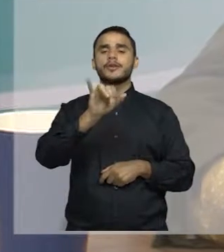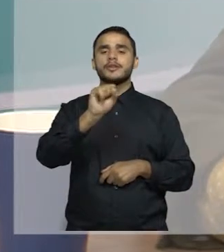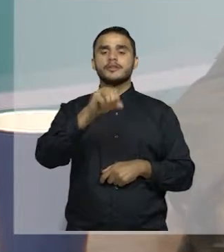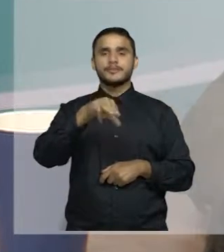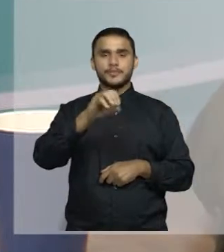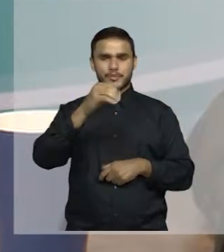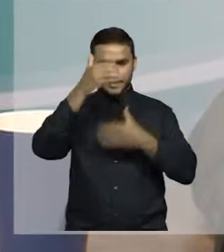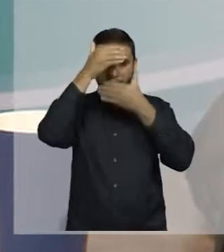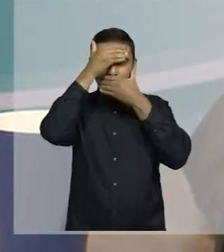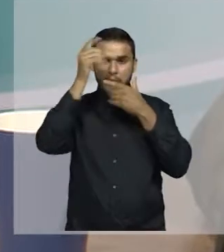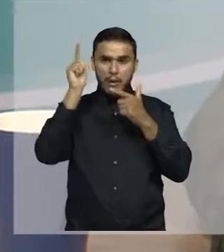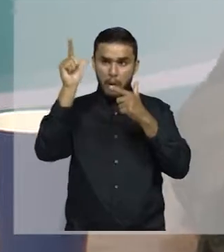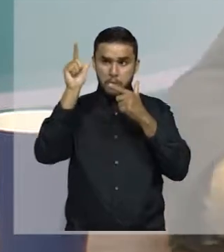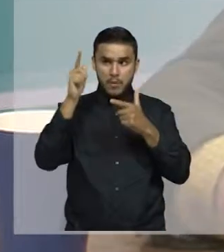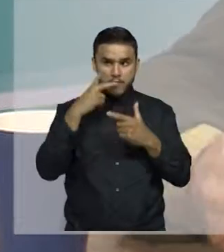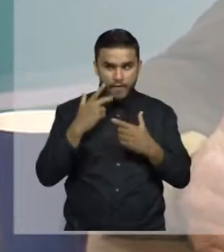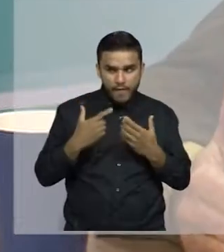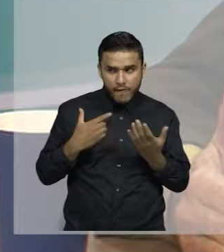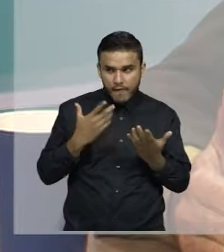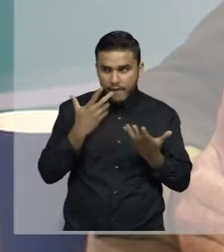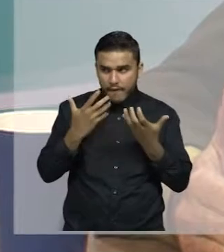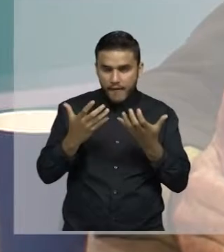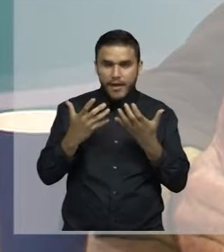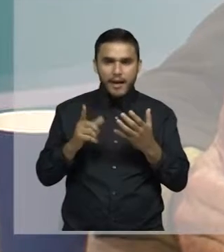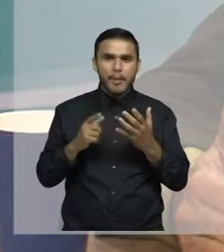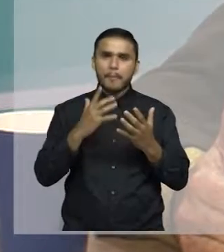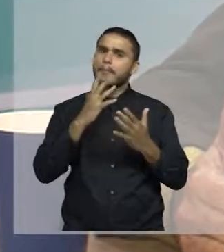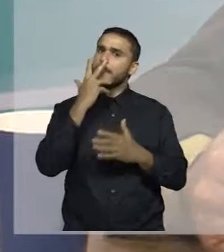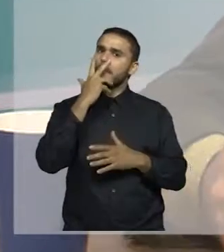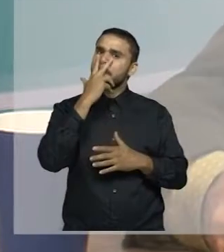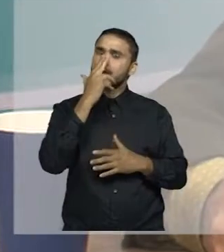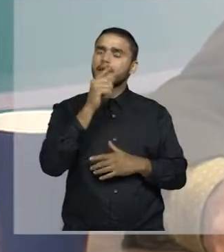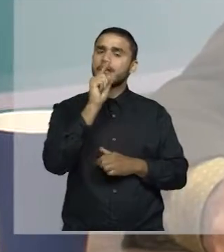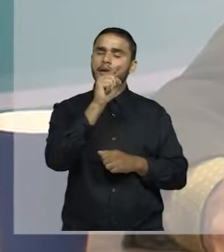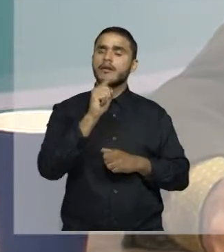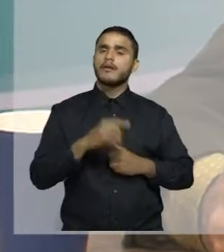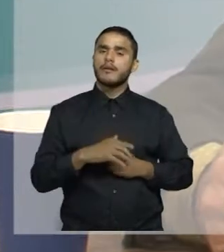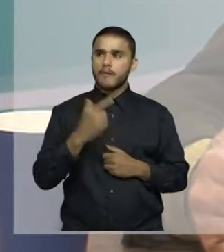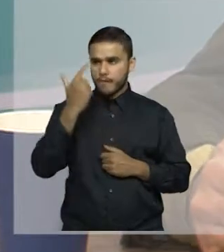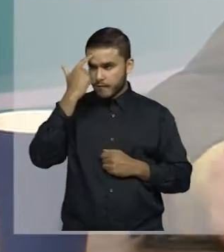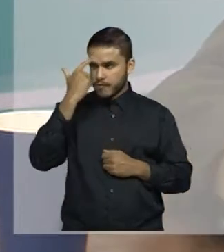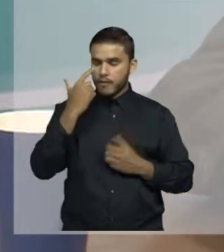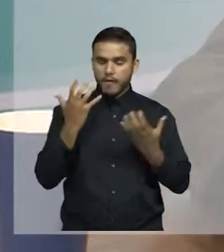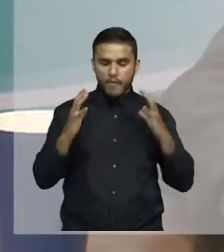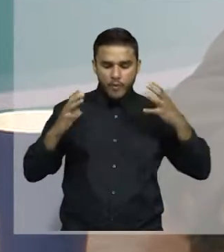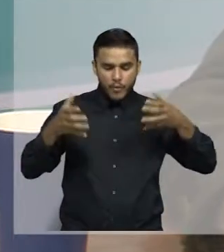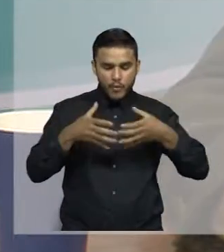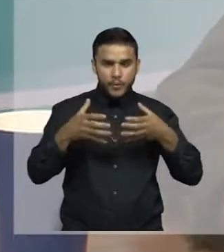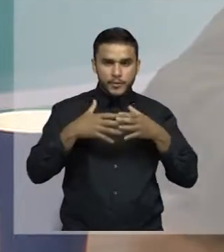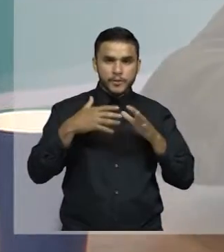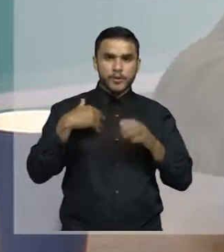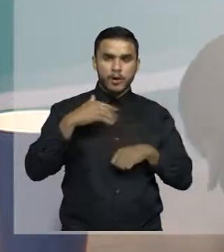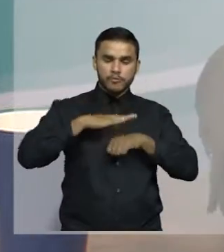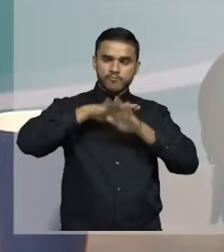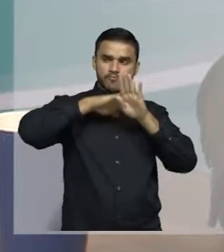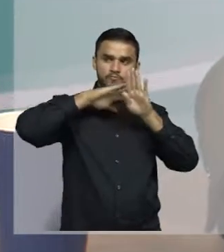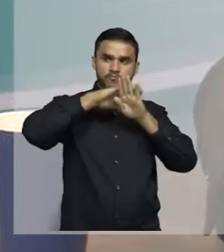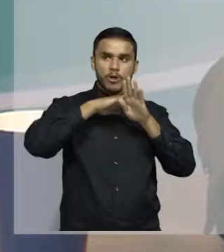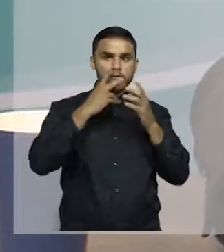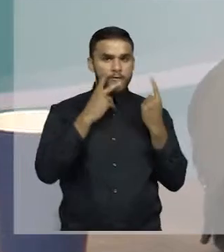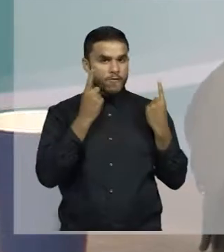se caracteriza por ações com objetivo ideológico, objetivo único